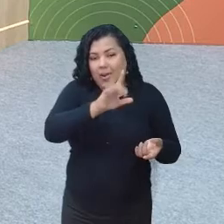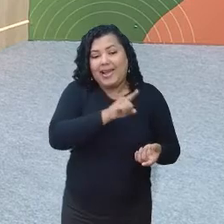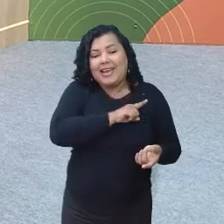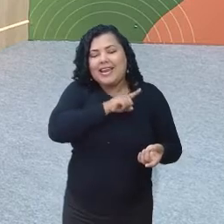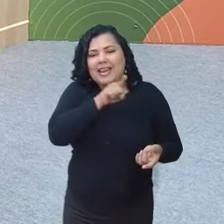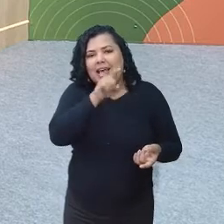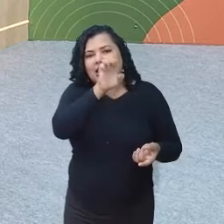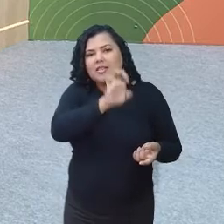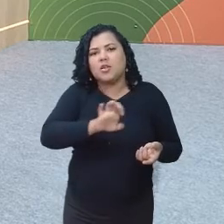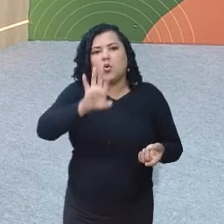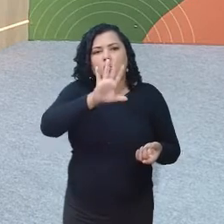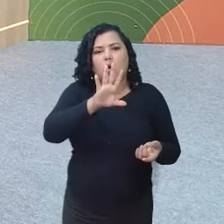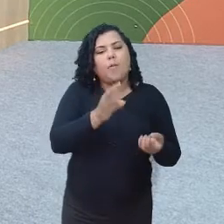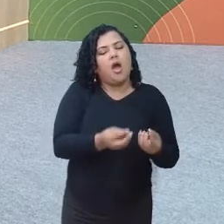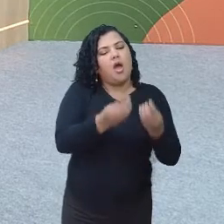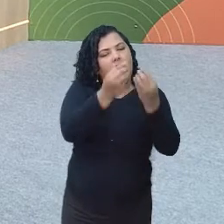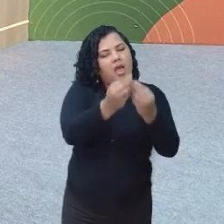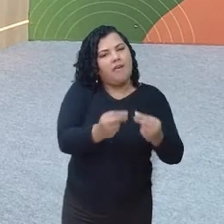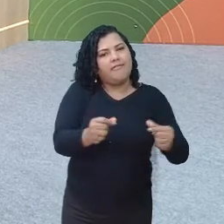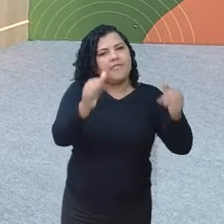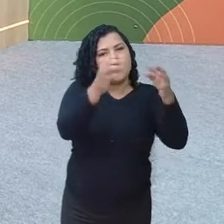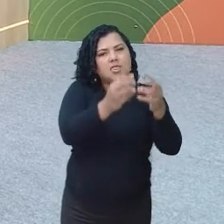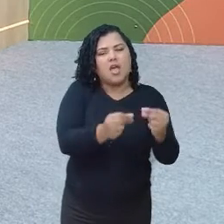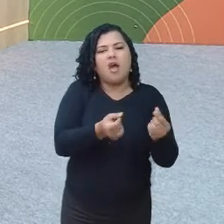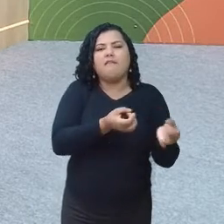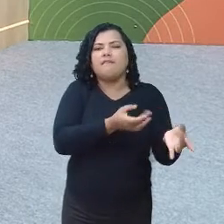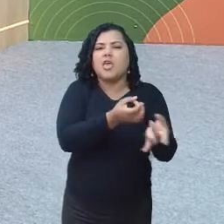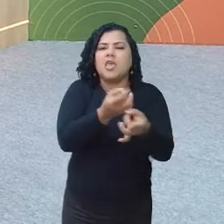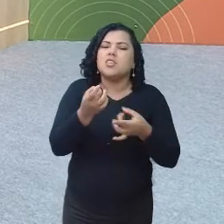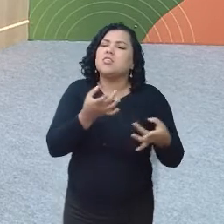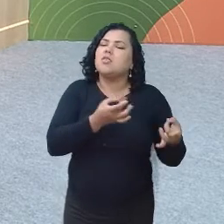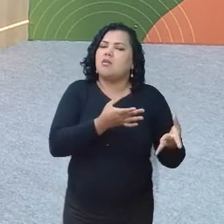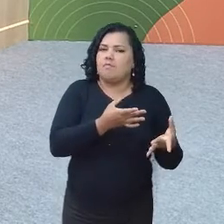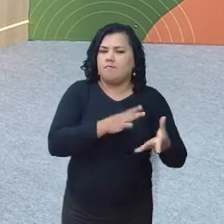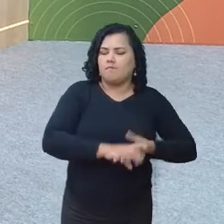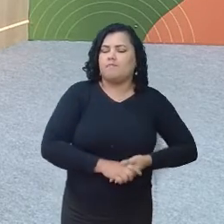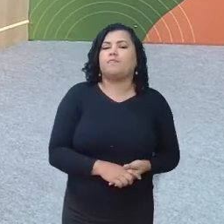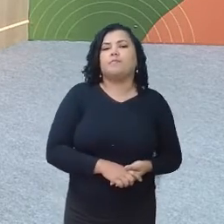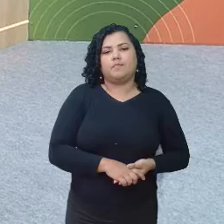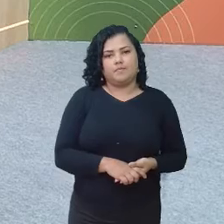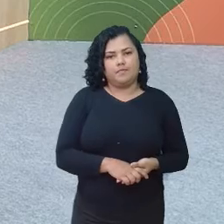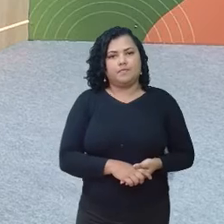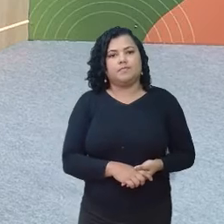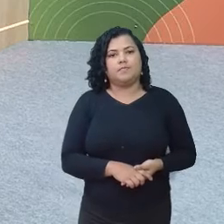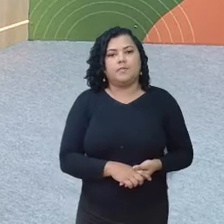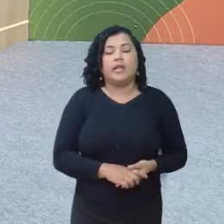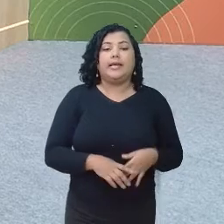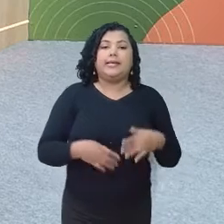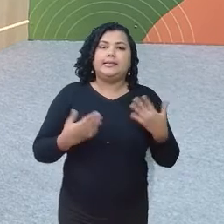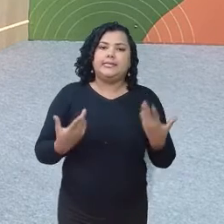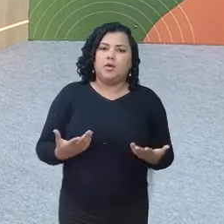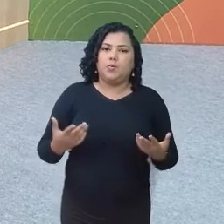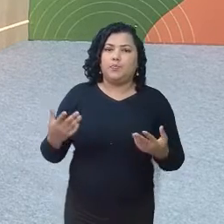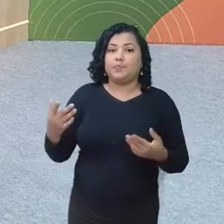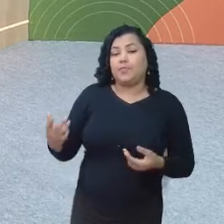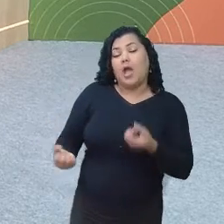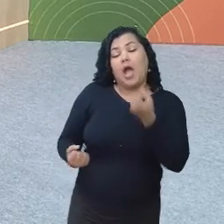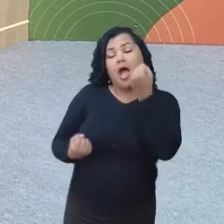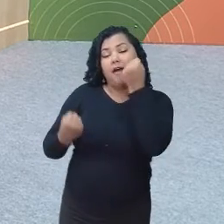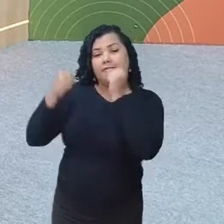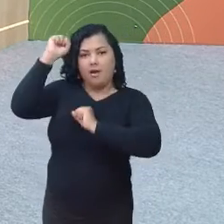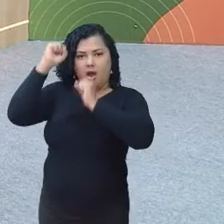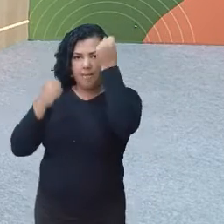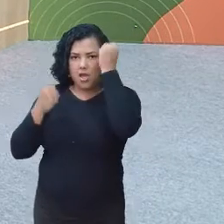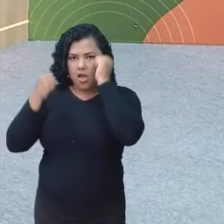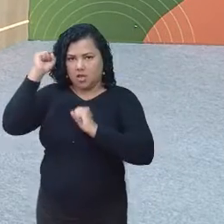lá na Europa pelo refino e comércio desse açúcar. Então, a produção do açúcar aqui no